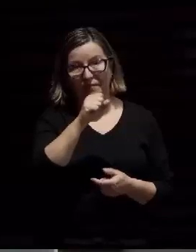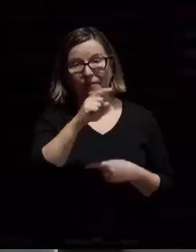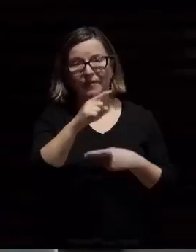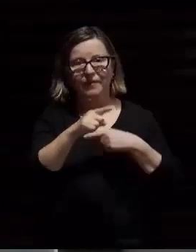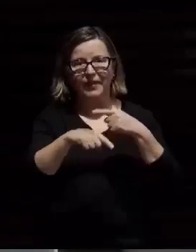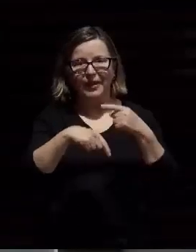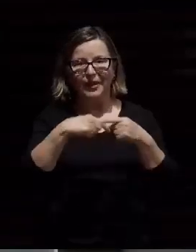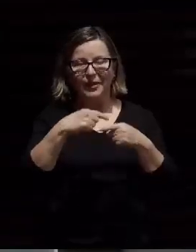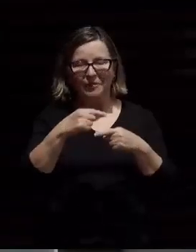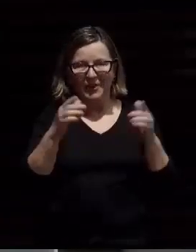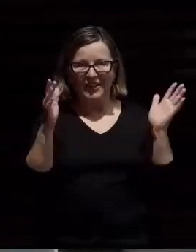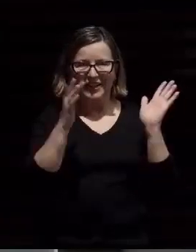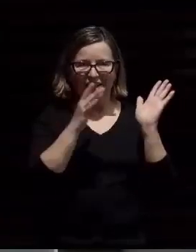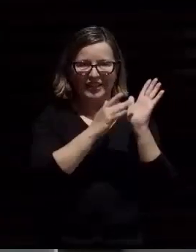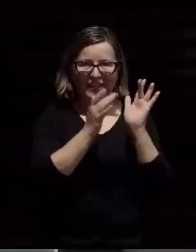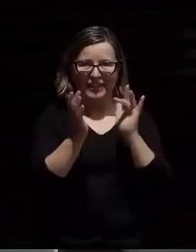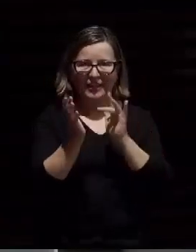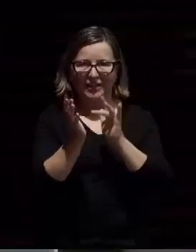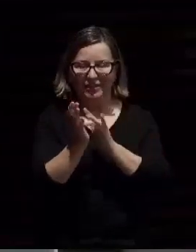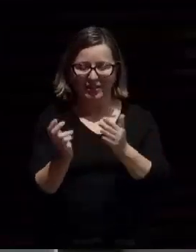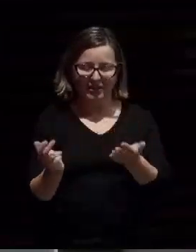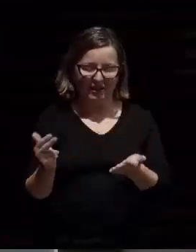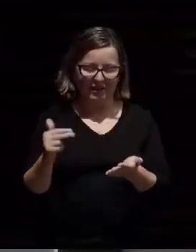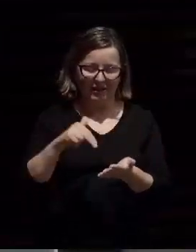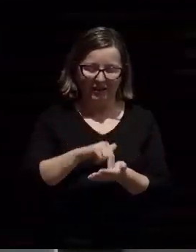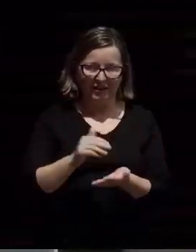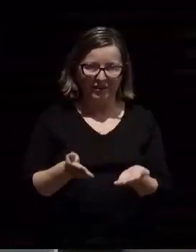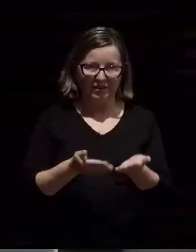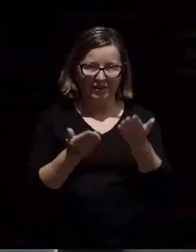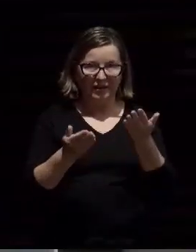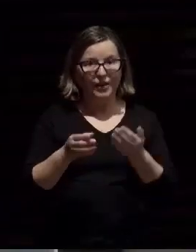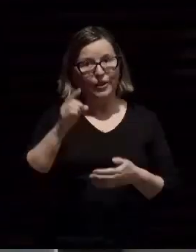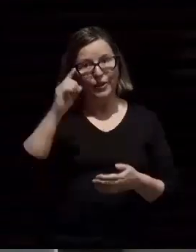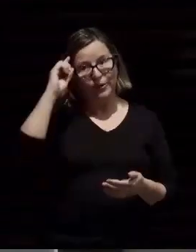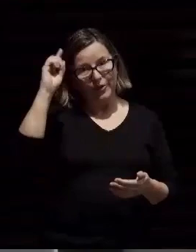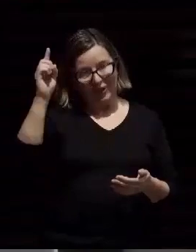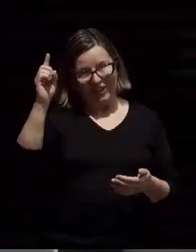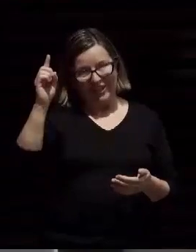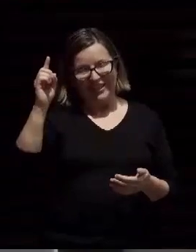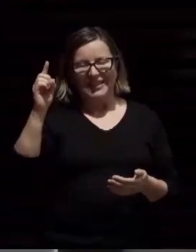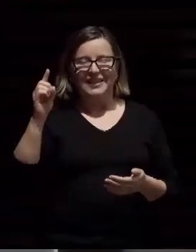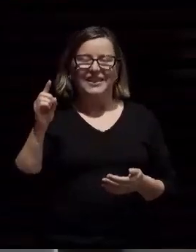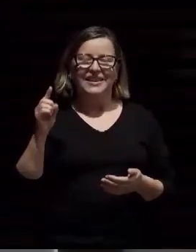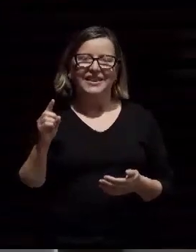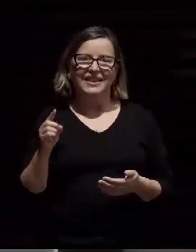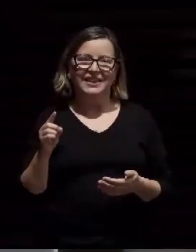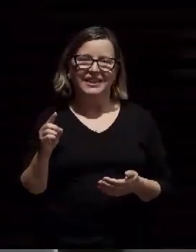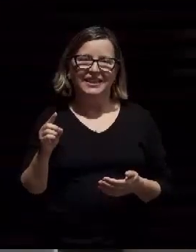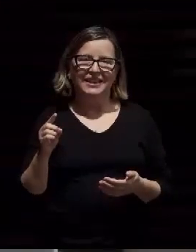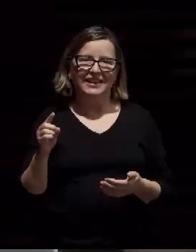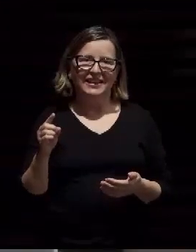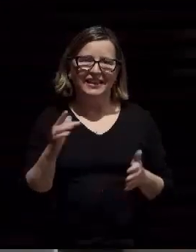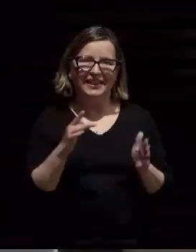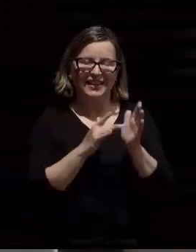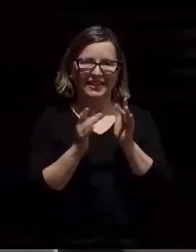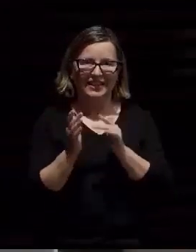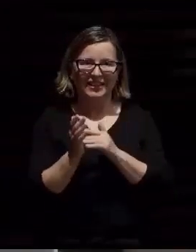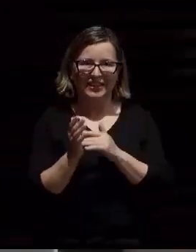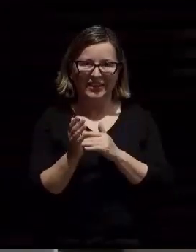depois que Jesus foi ressuscitado. Lá no dia que Jesus entrou em Jerusalém, a primeira vez que ele